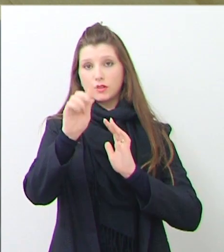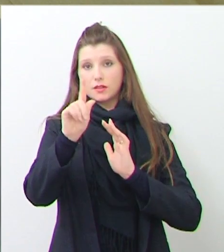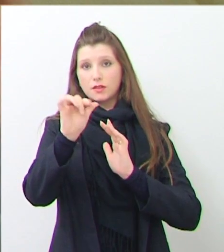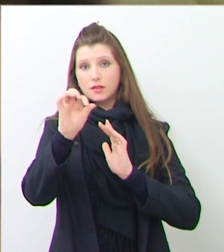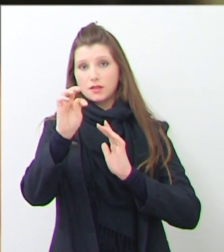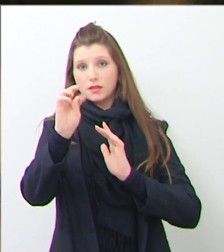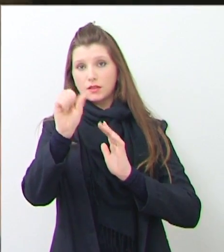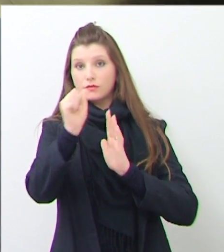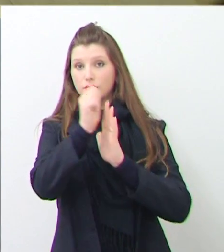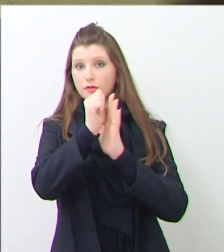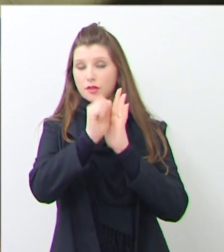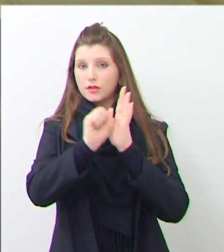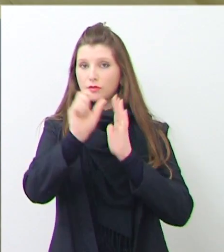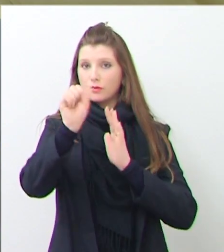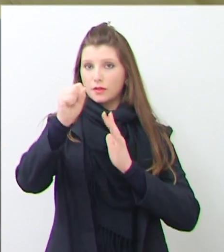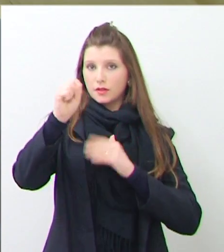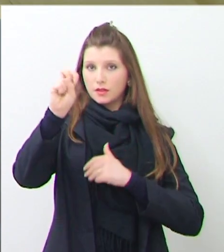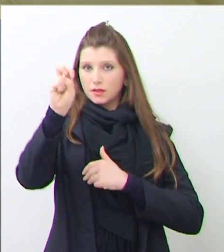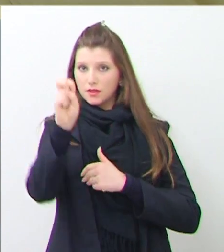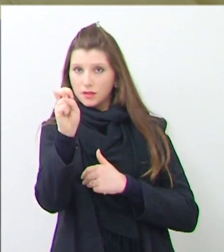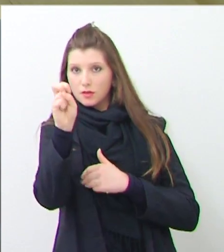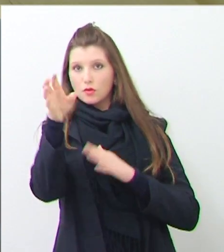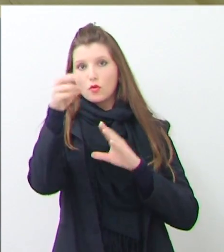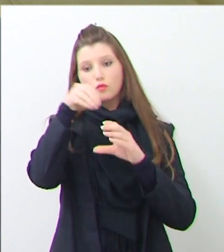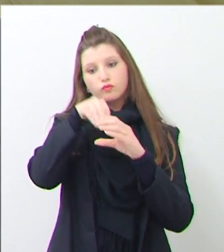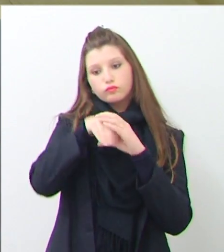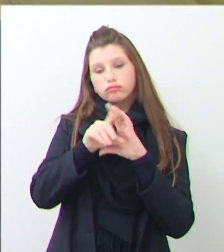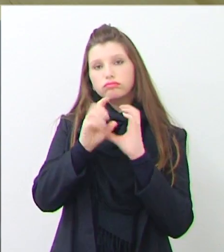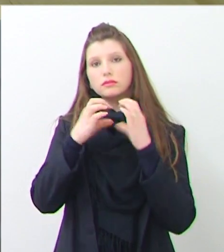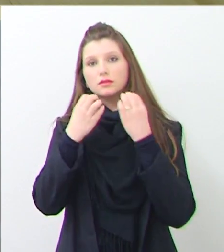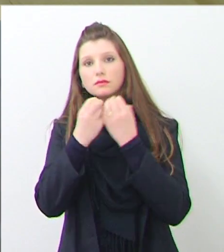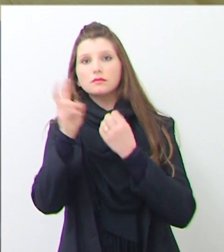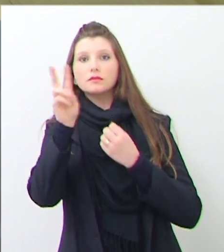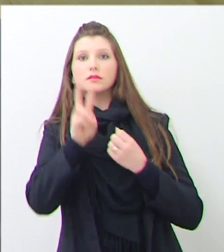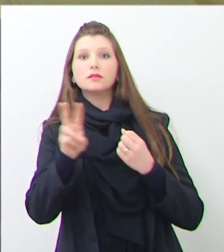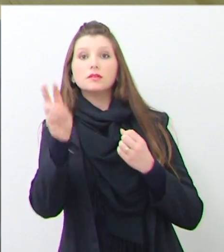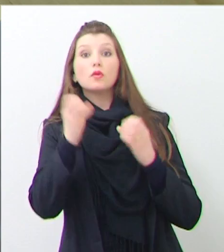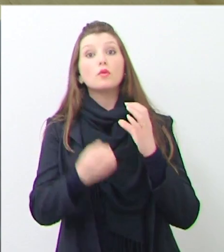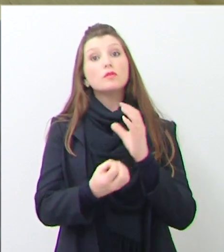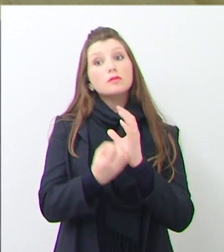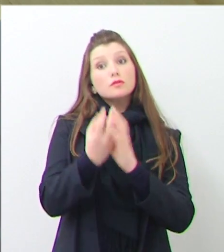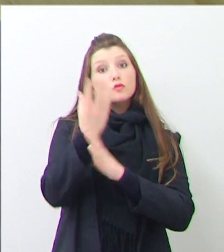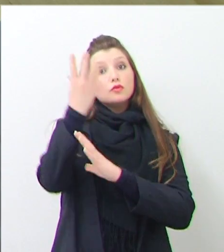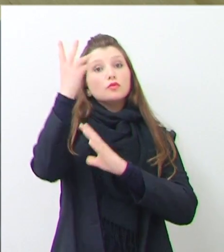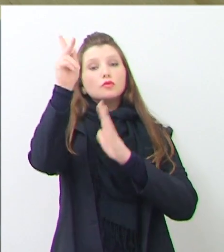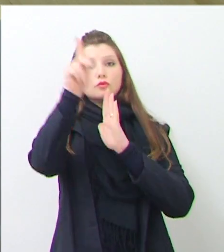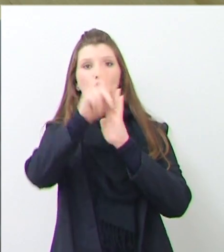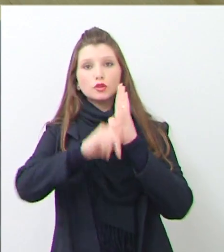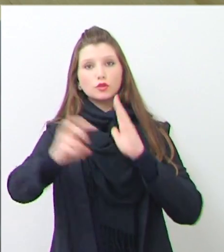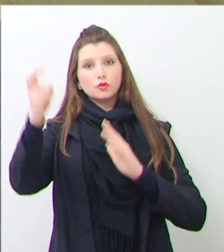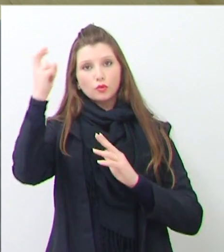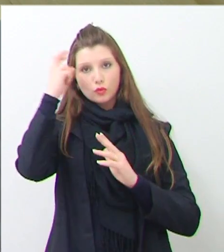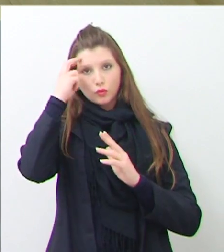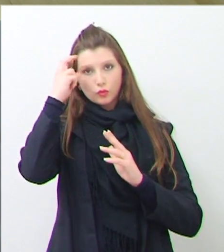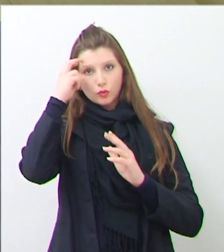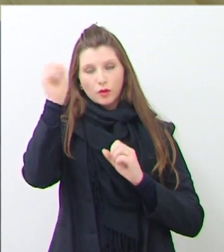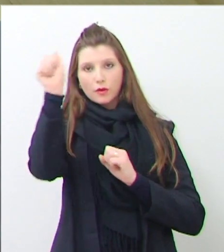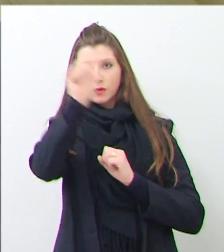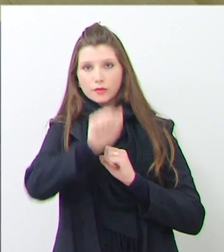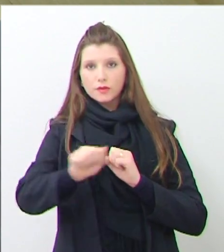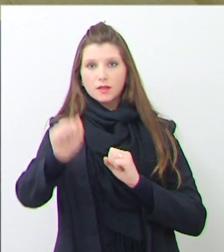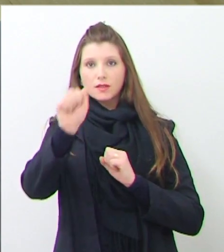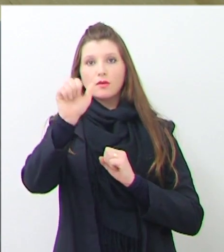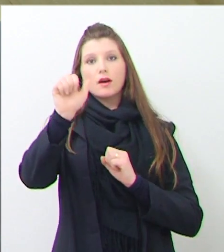85 do Regimento Interno no lançamento do projeto cultural da Associação Empresarial de Criciúma, a